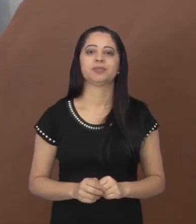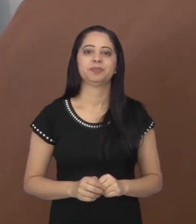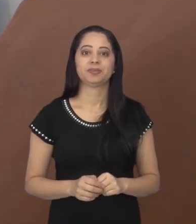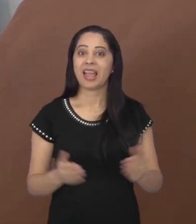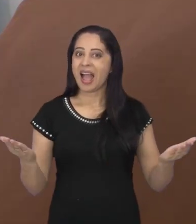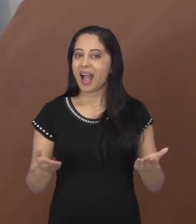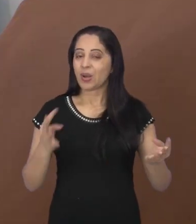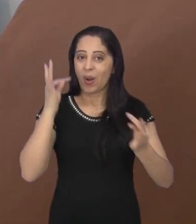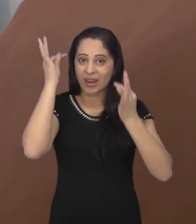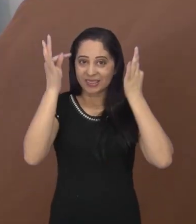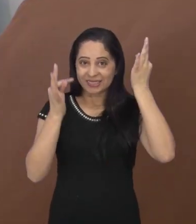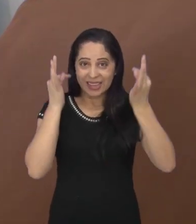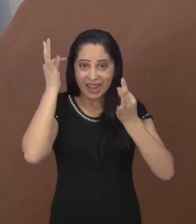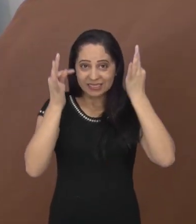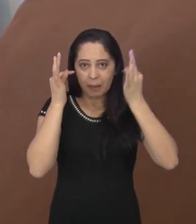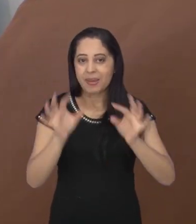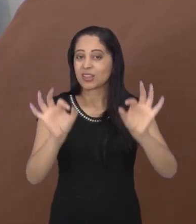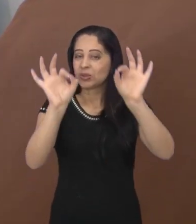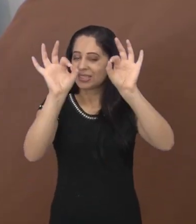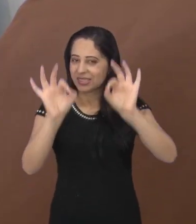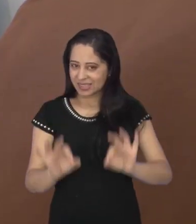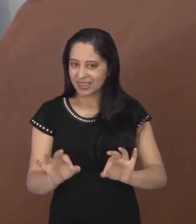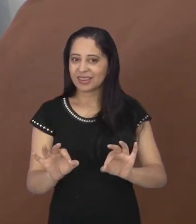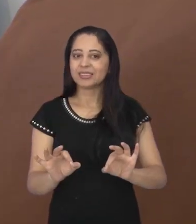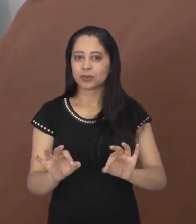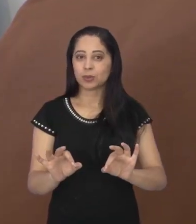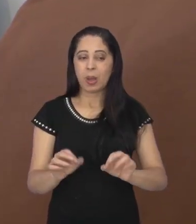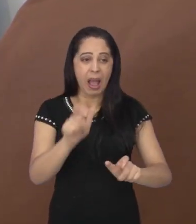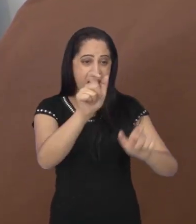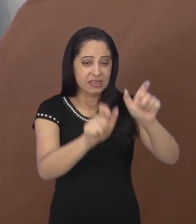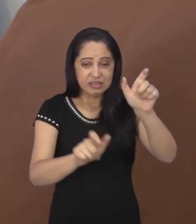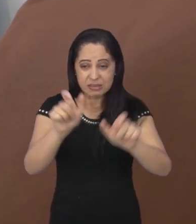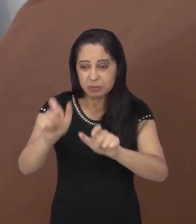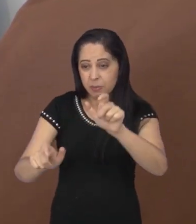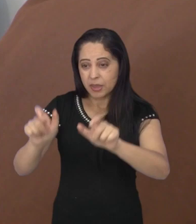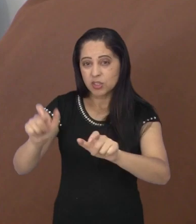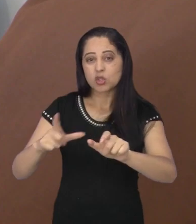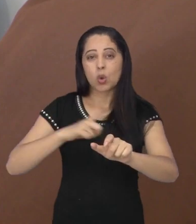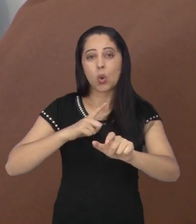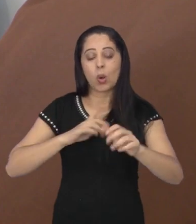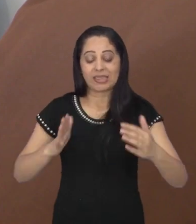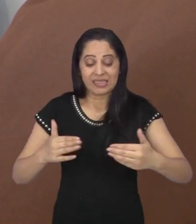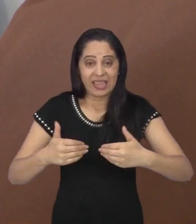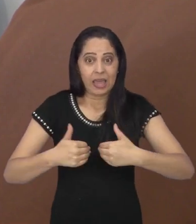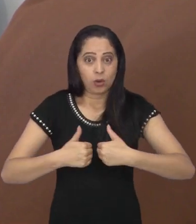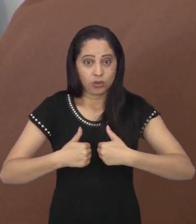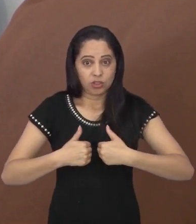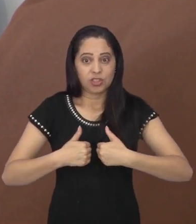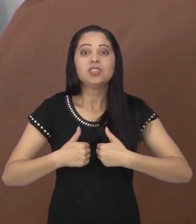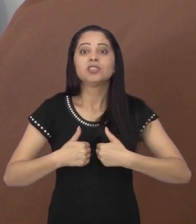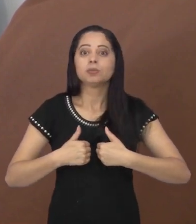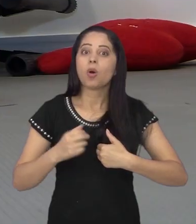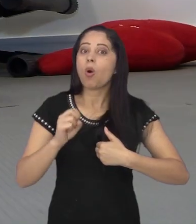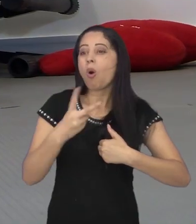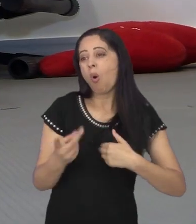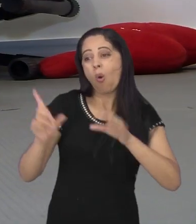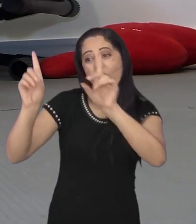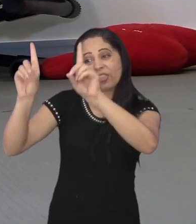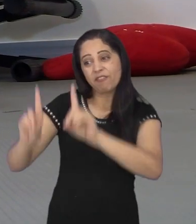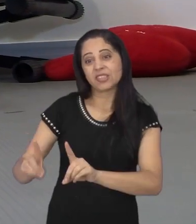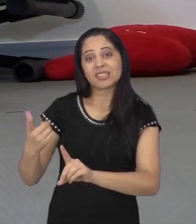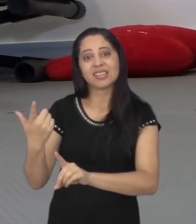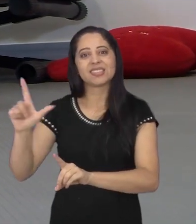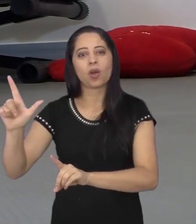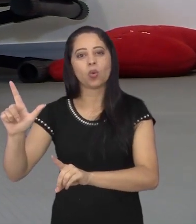adequado. Agora, com o tratamento da musicoterapia na rede pública, mais pessoas com transtorno do espectro autista ou